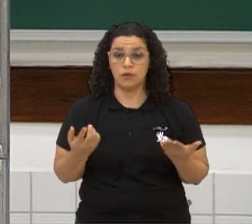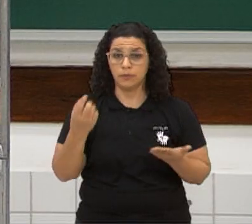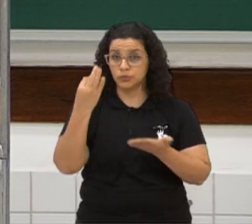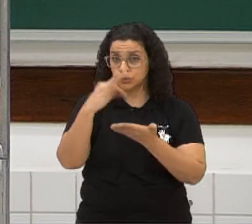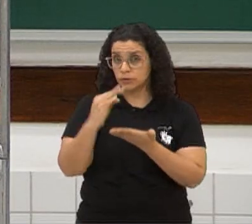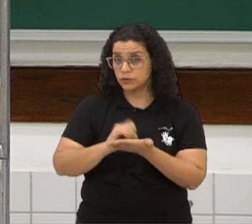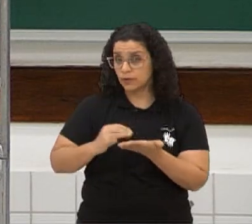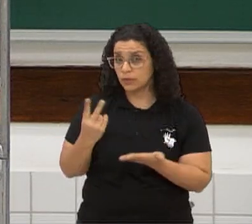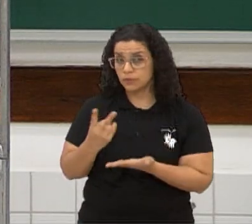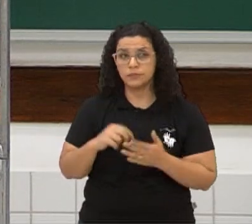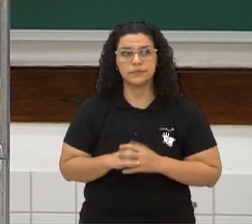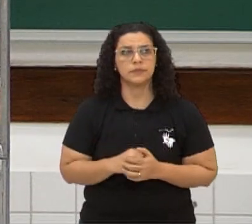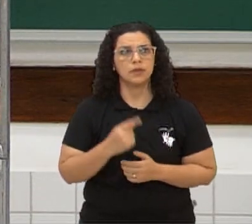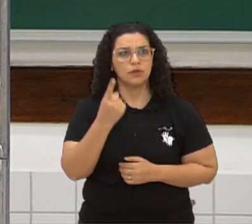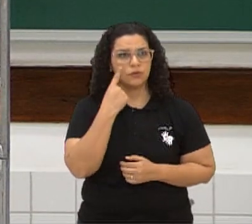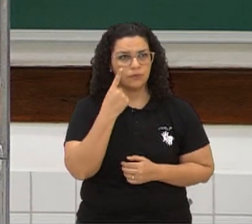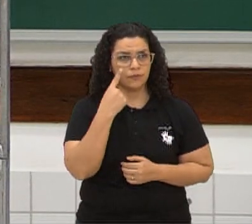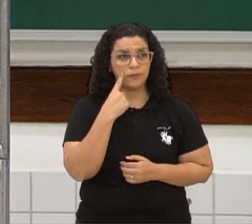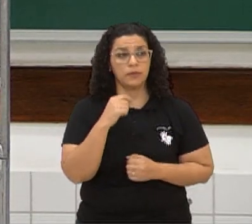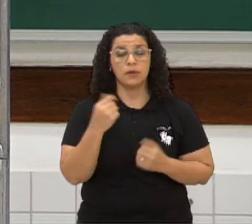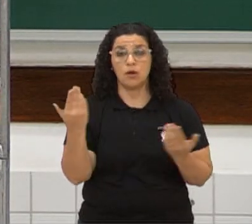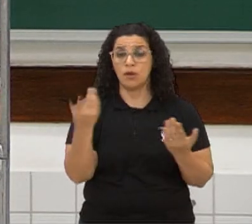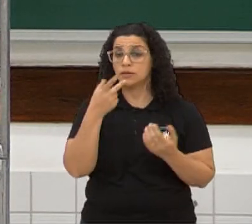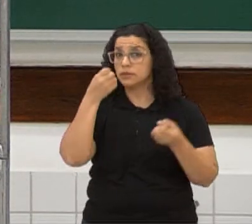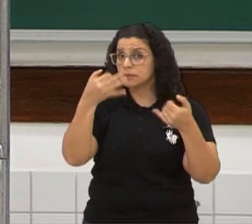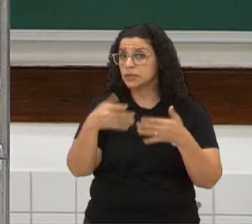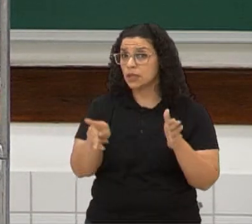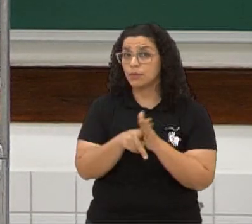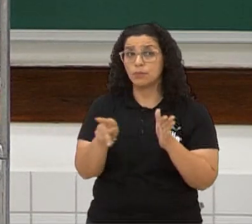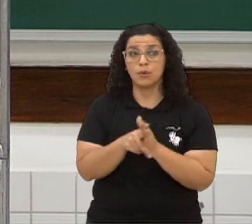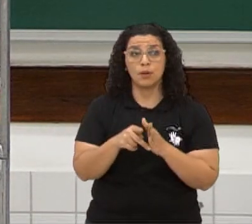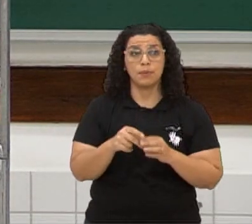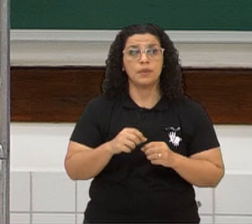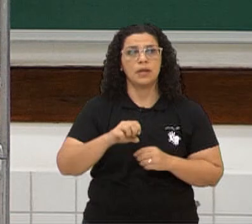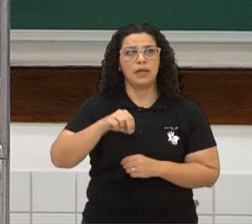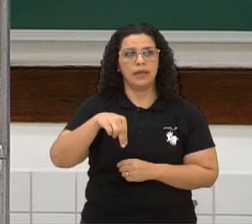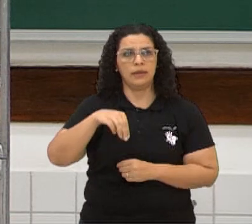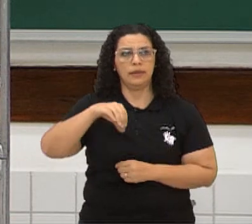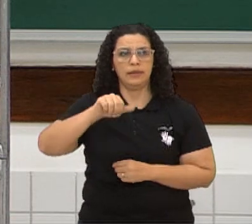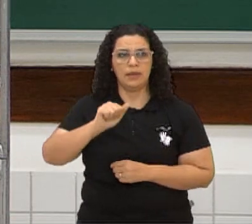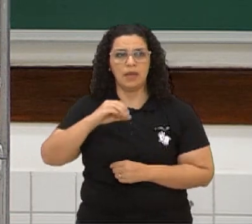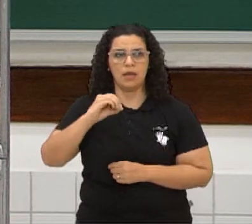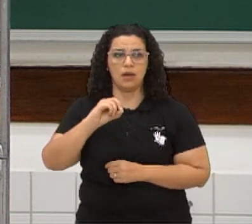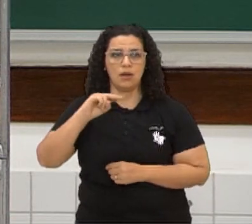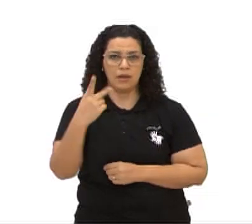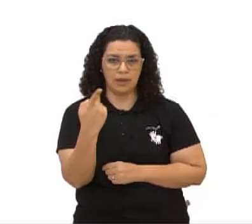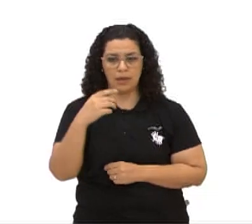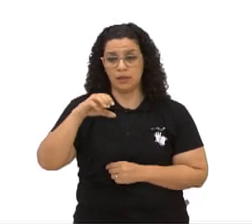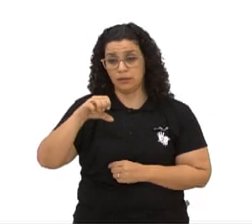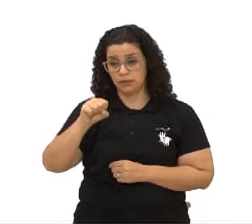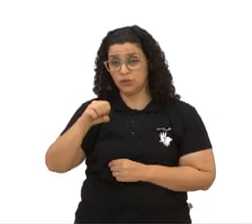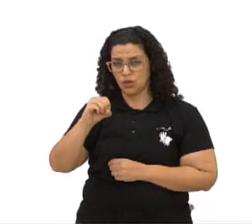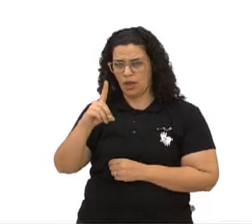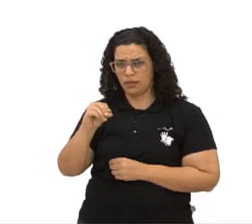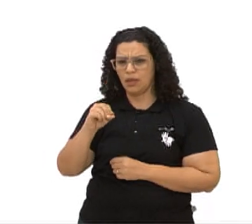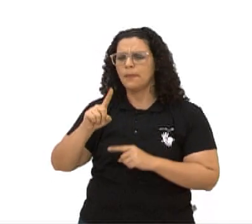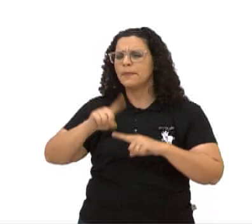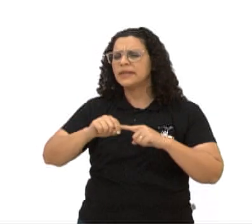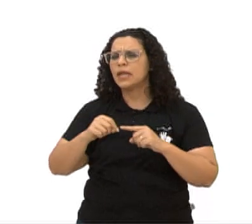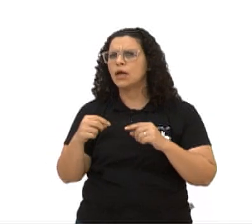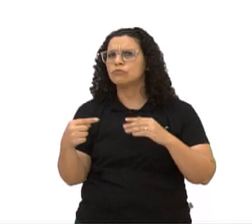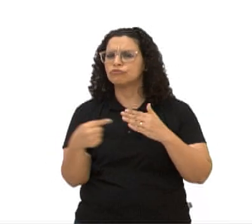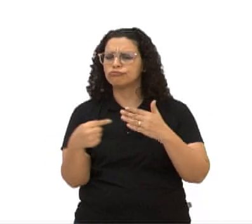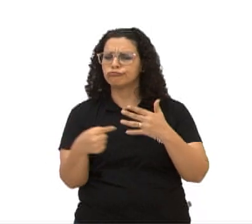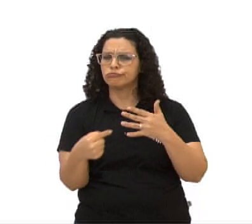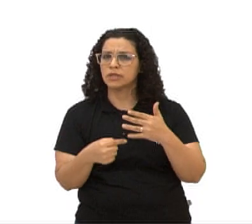Vamos para a correção da atividade? Olha só, ele está falando da produção da soda cáustica e quer saber quais são os subprodutos. Então, esse é